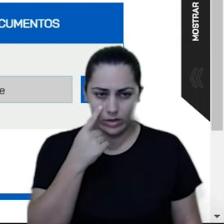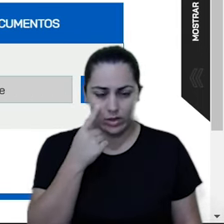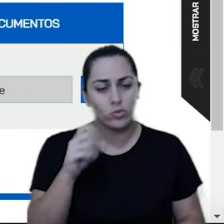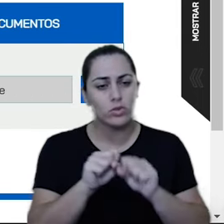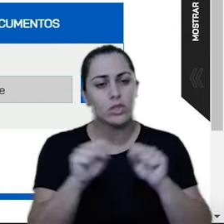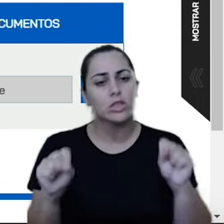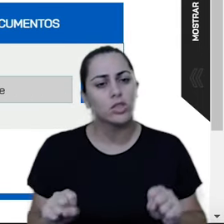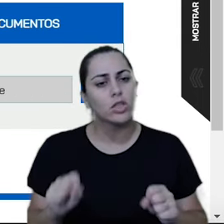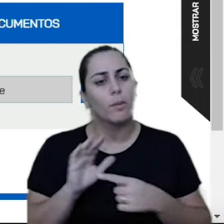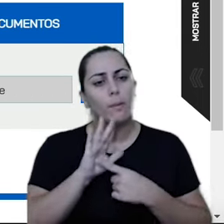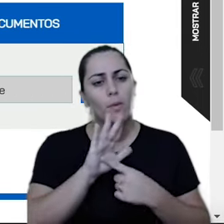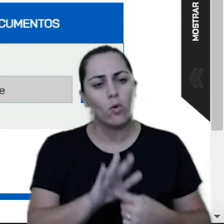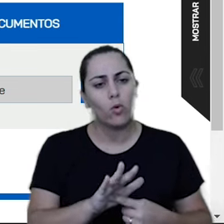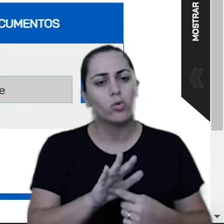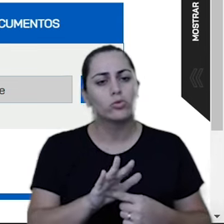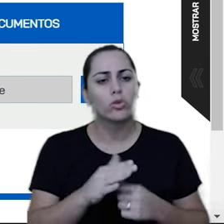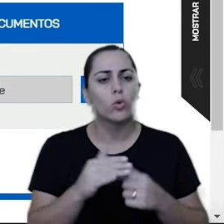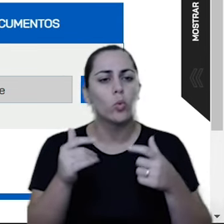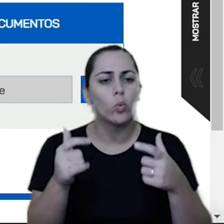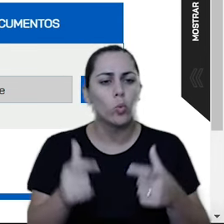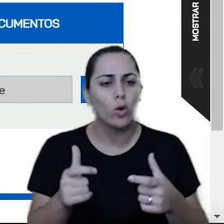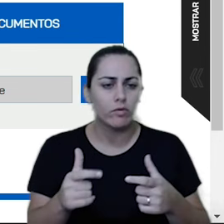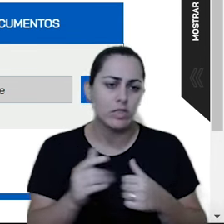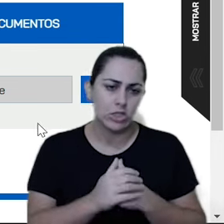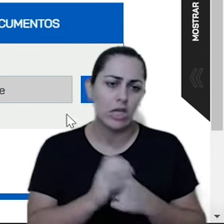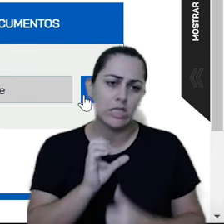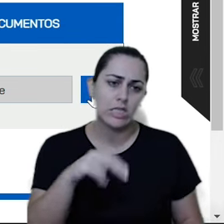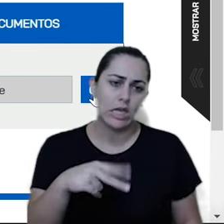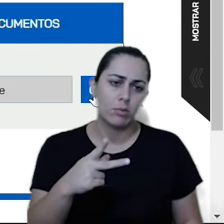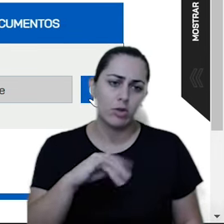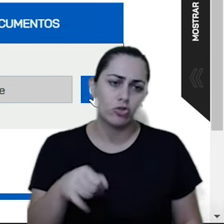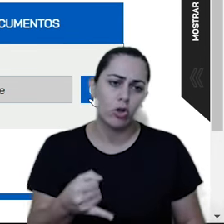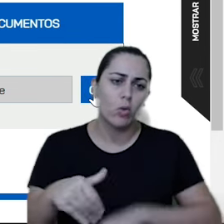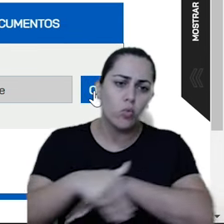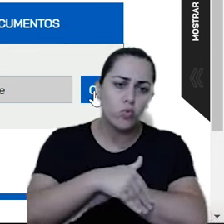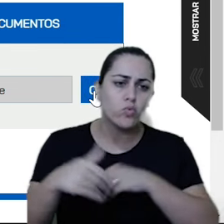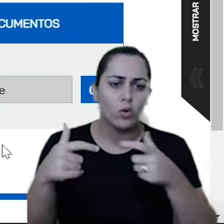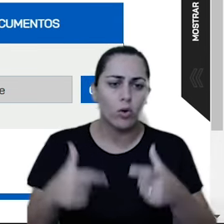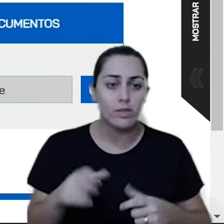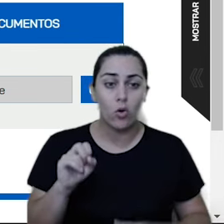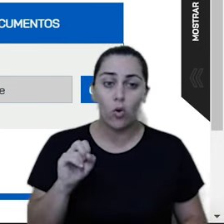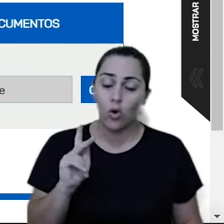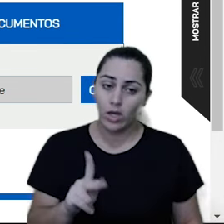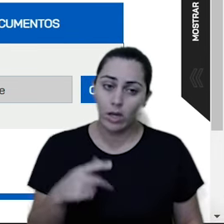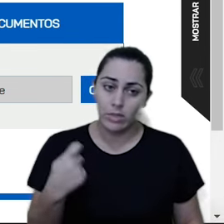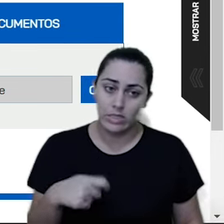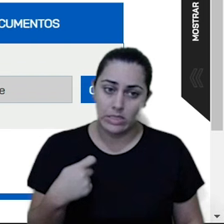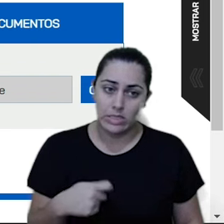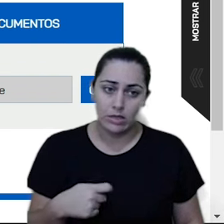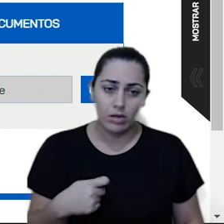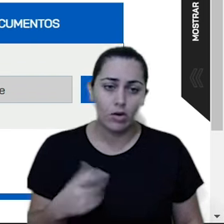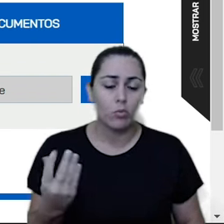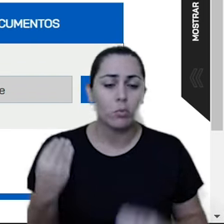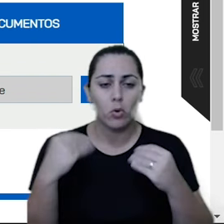sistema trouxe aqui um trouxe um endereço Ele trouxe de acordo com o cartão do CNPJ eu tenho clicar nesse Ok ó nemum